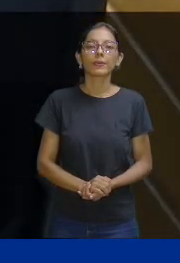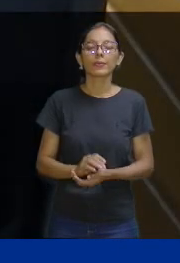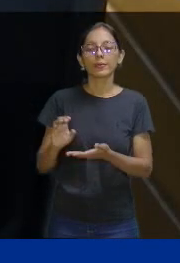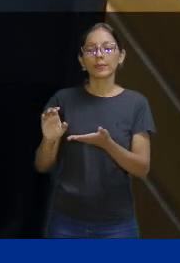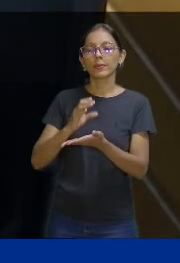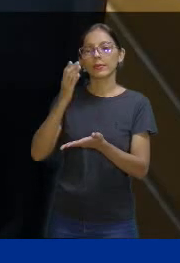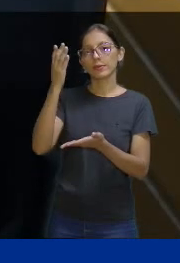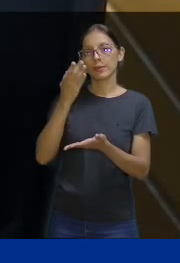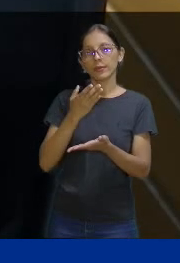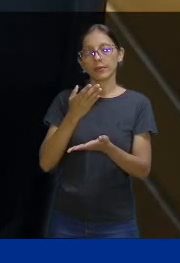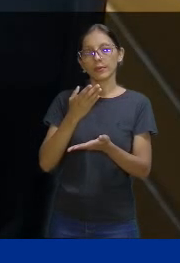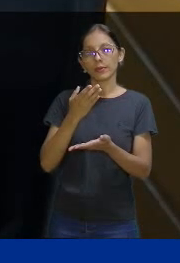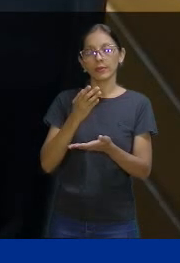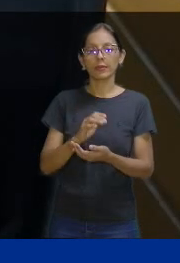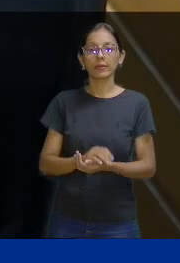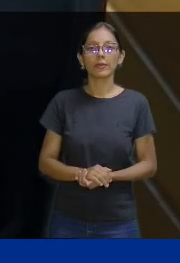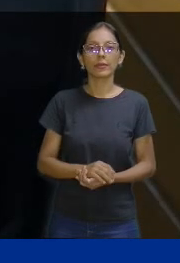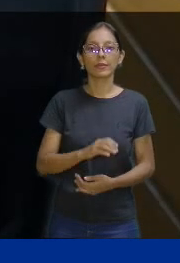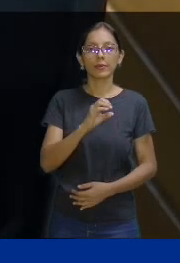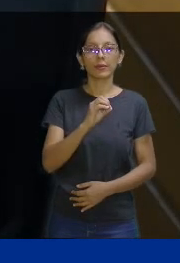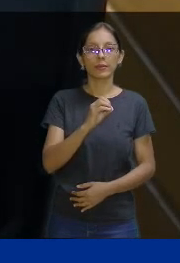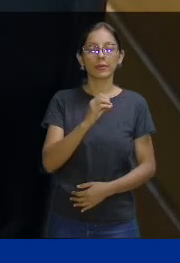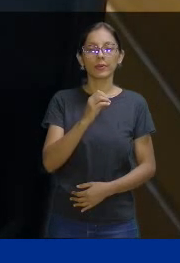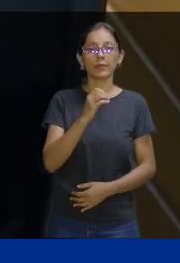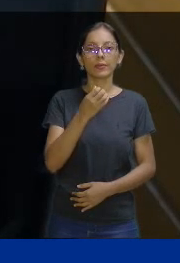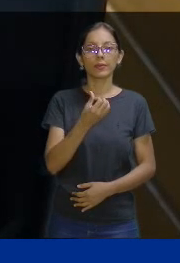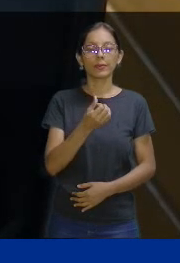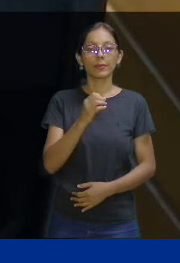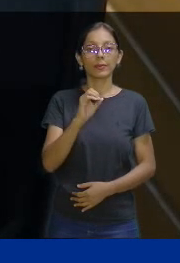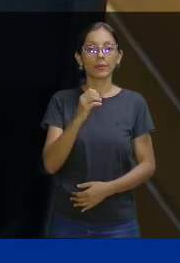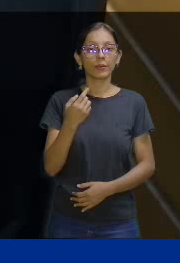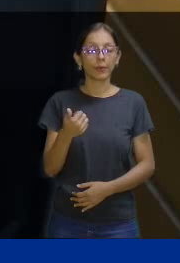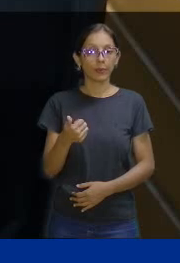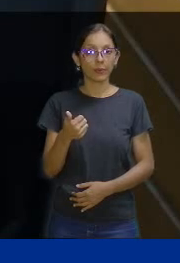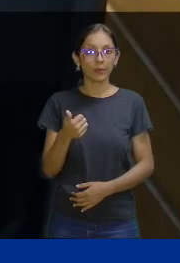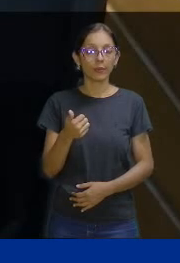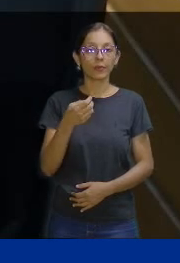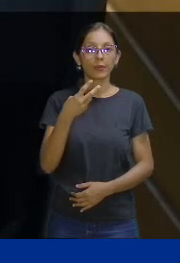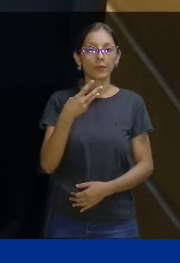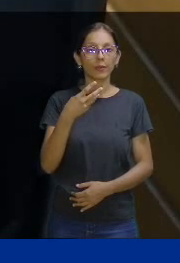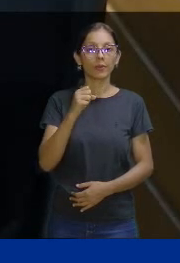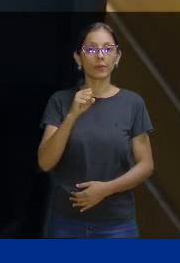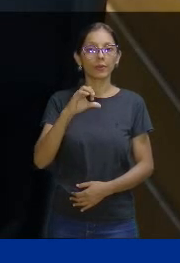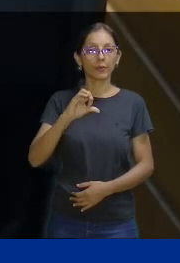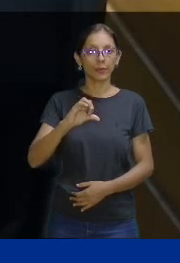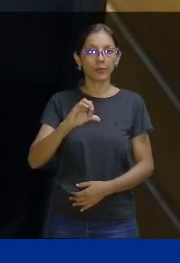Prestação de contas 0601. Permanece o foco na juíza Tina Souza.